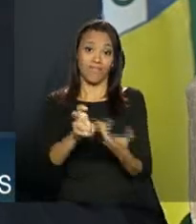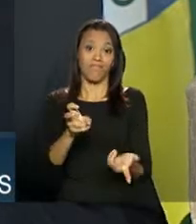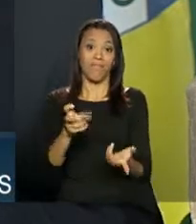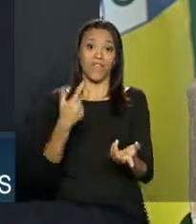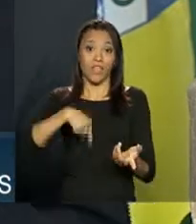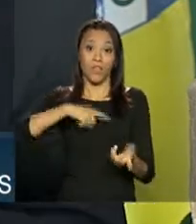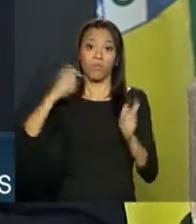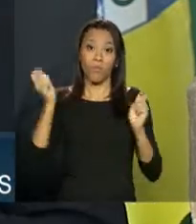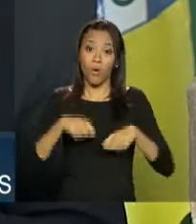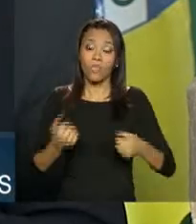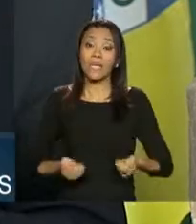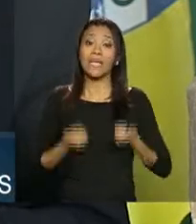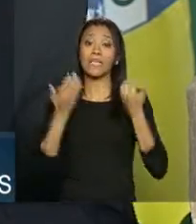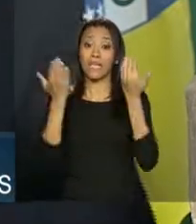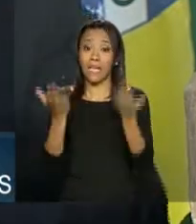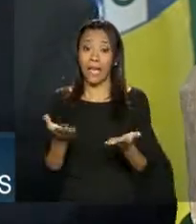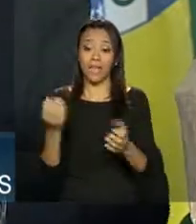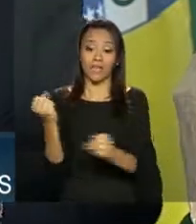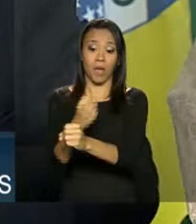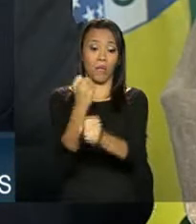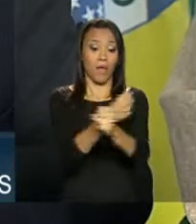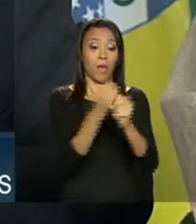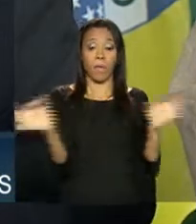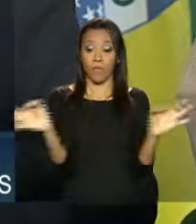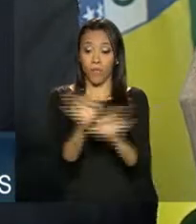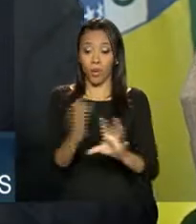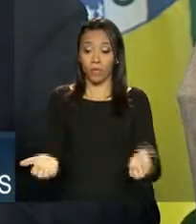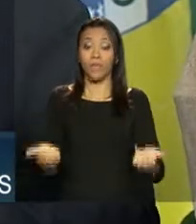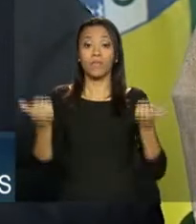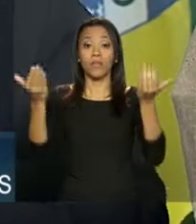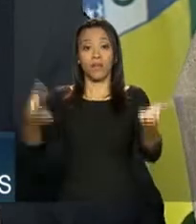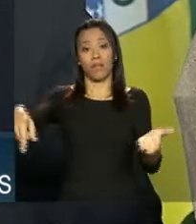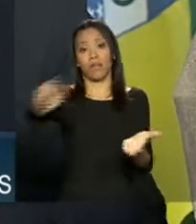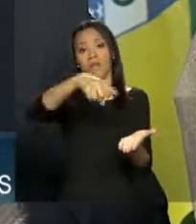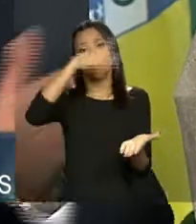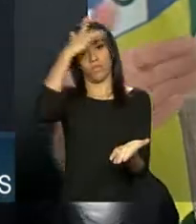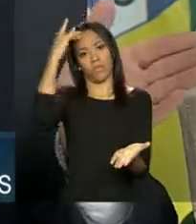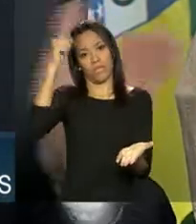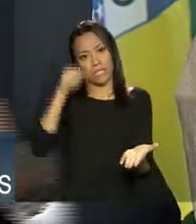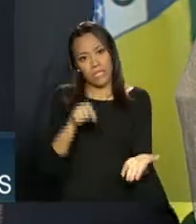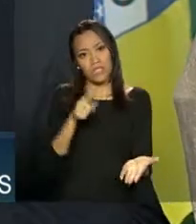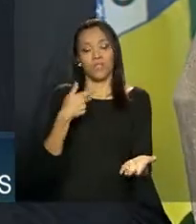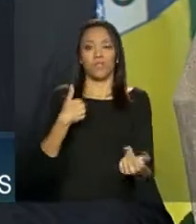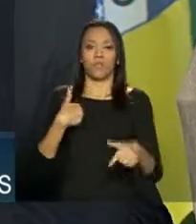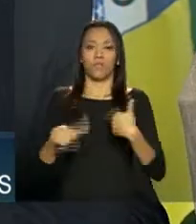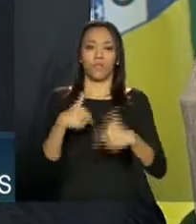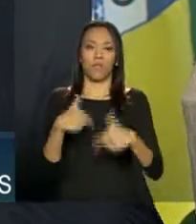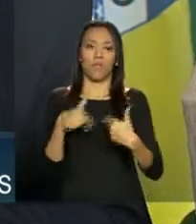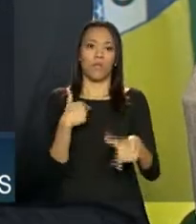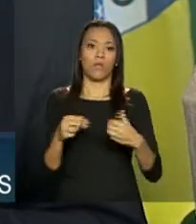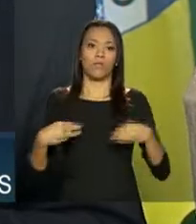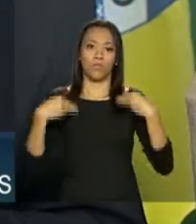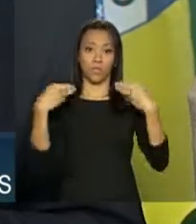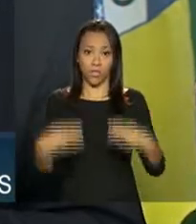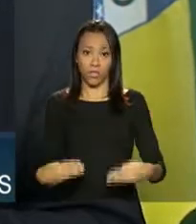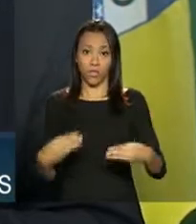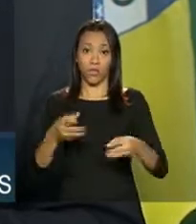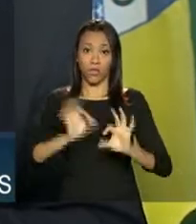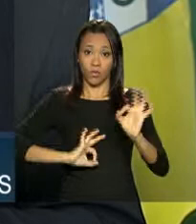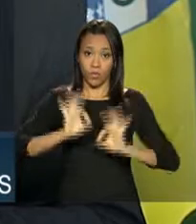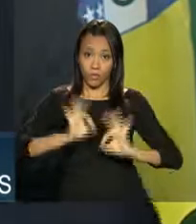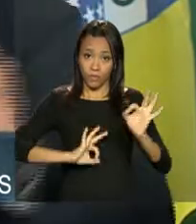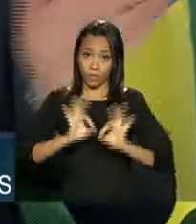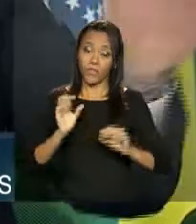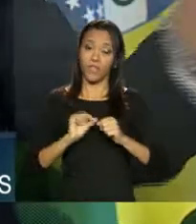possa entregá-las o mais rápido possível e esse foi o trabalho que o ministério do planejamento através do secretário